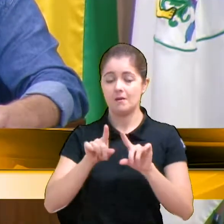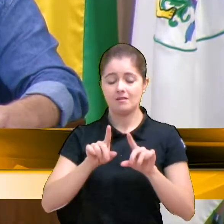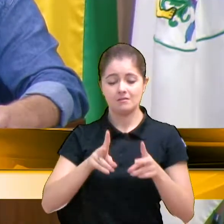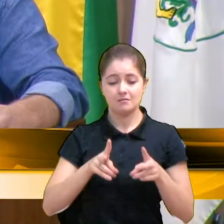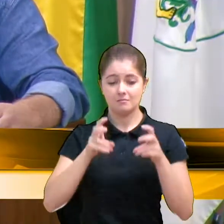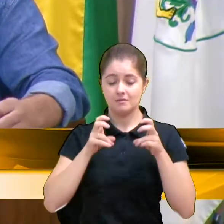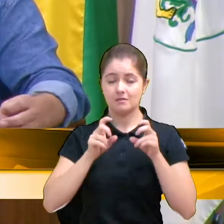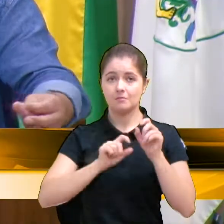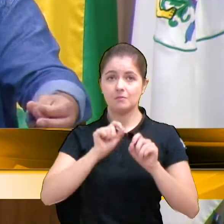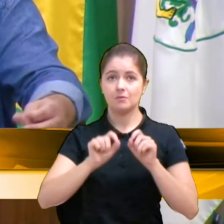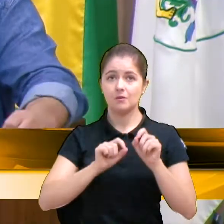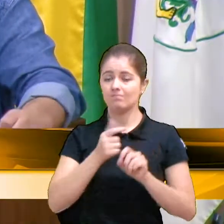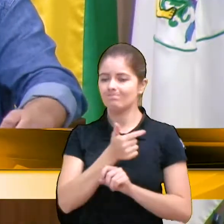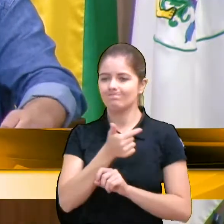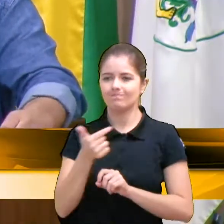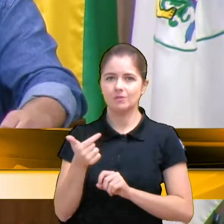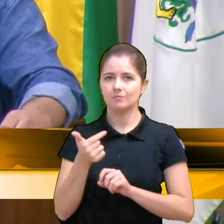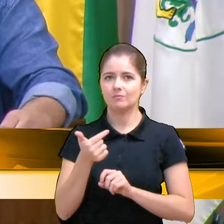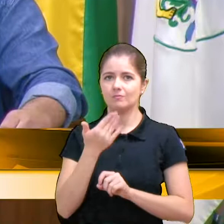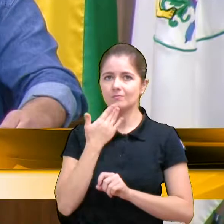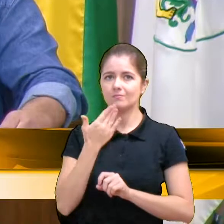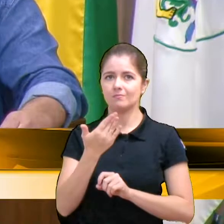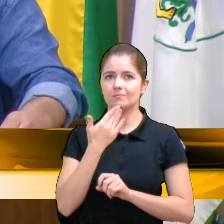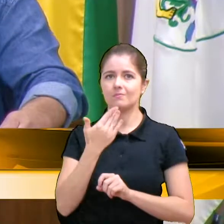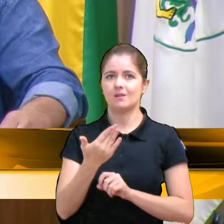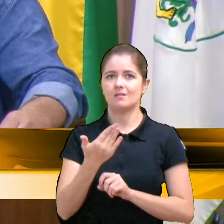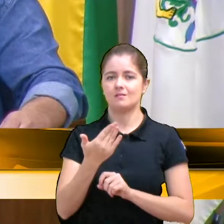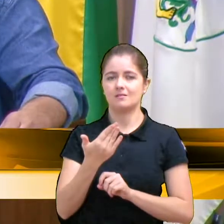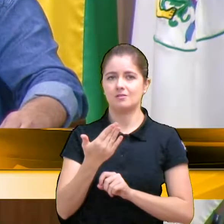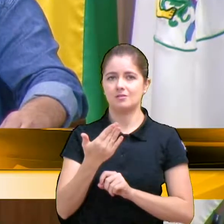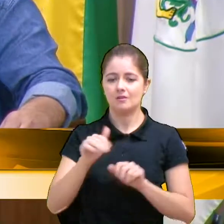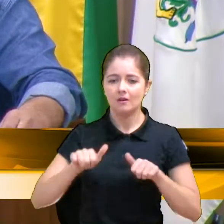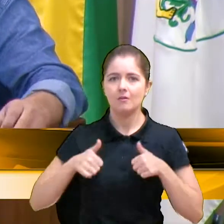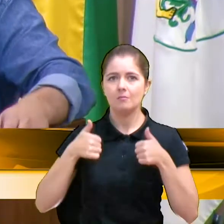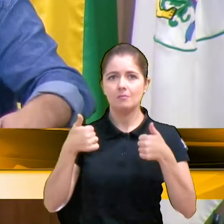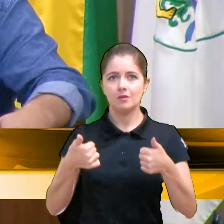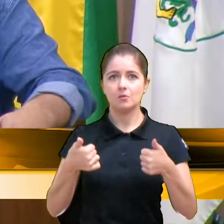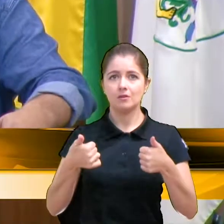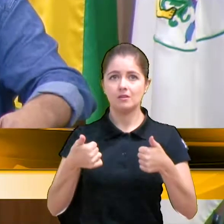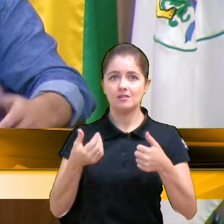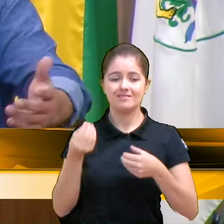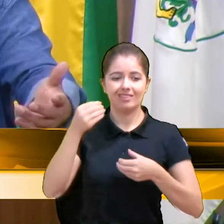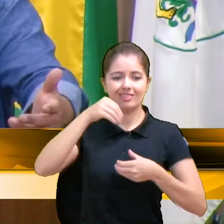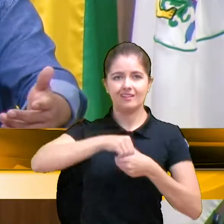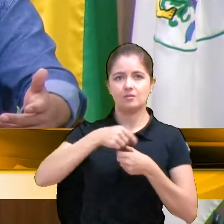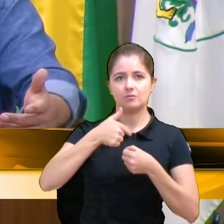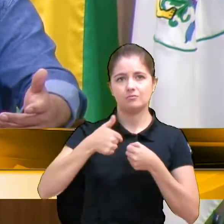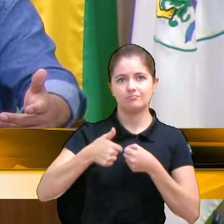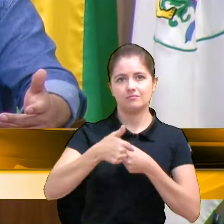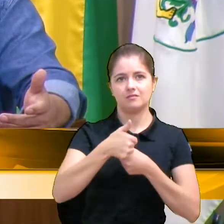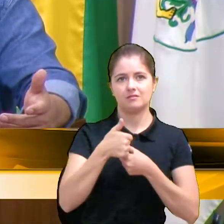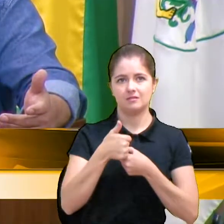que consta aqui, eles não estão solicitando melhorias aqui no perímetro urbano. E